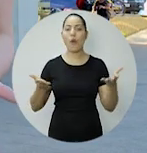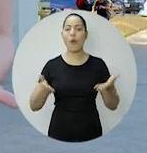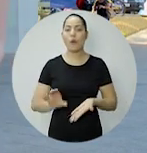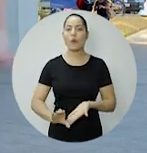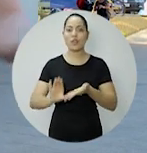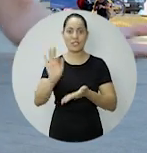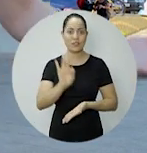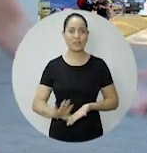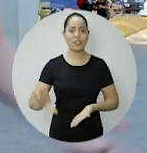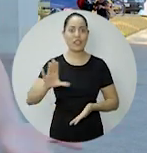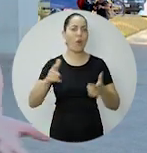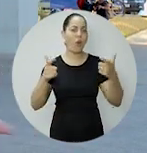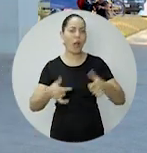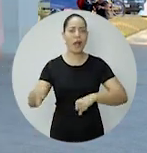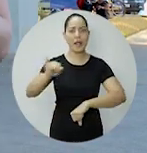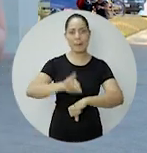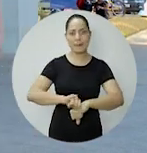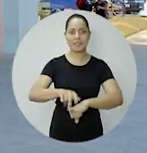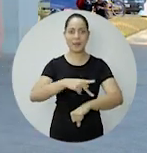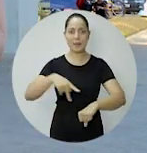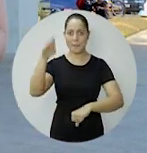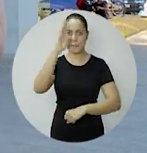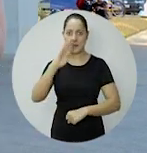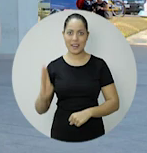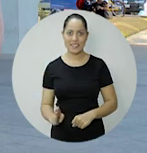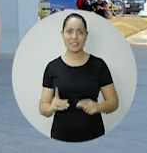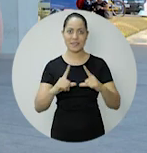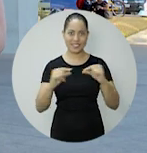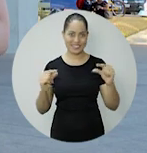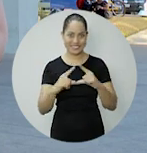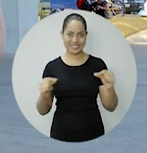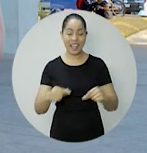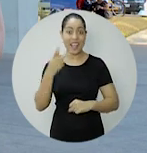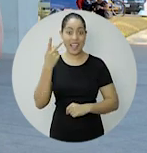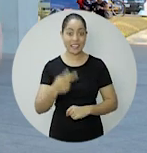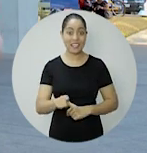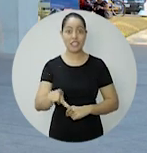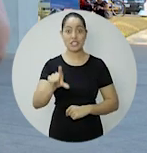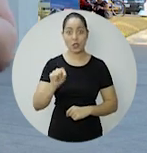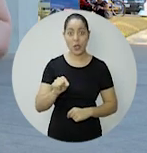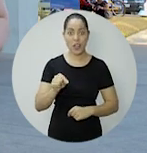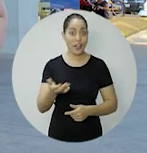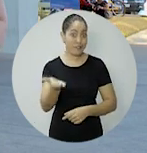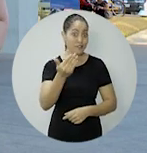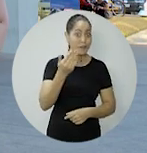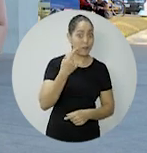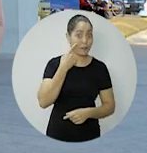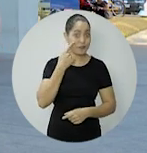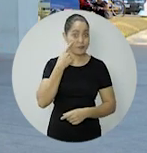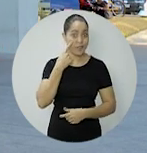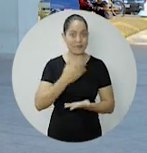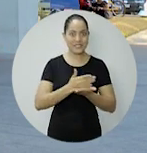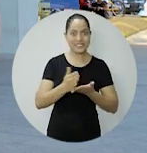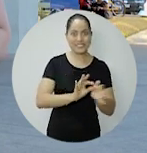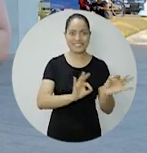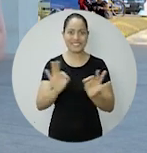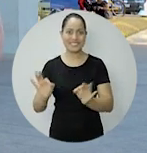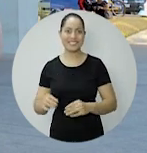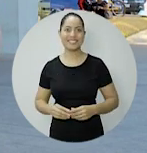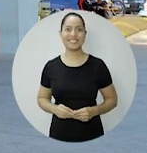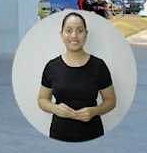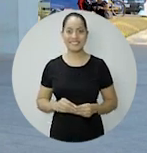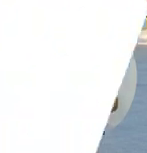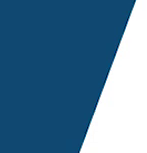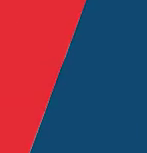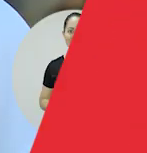Federal da Ordem, na capital do país, onde grande parte das decisões são tomadas. Chega mais que a casa é sua. A nossa edição já está no ar.